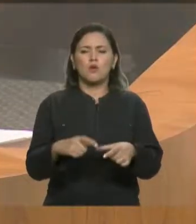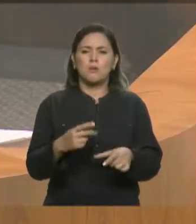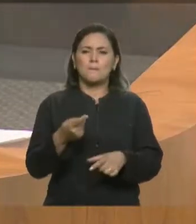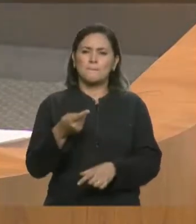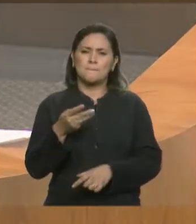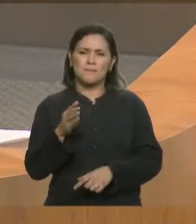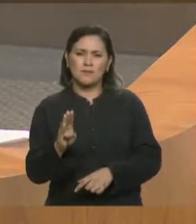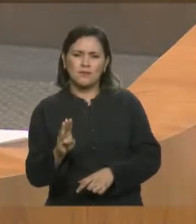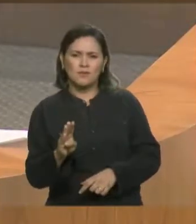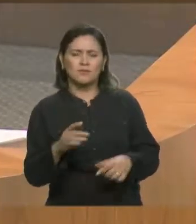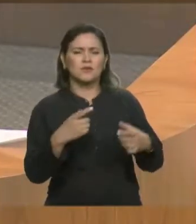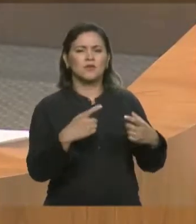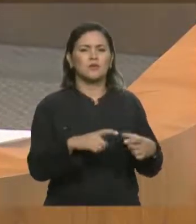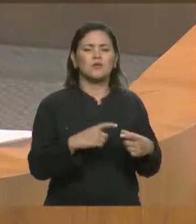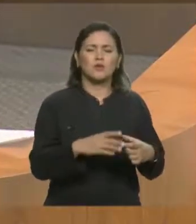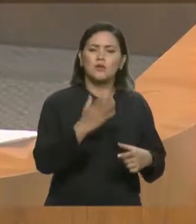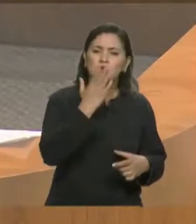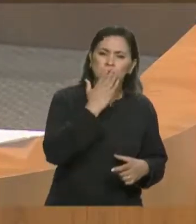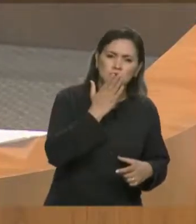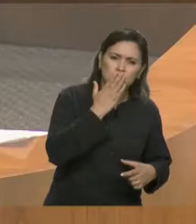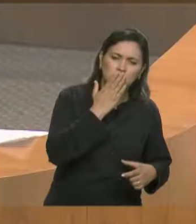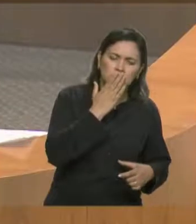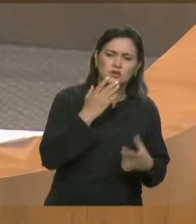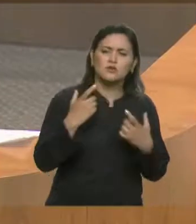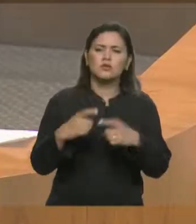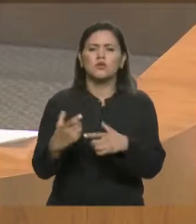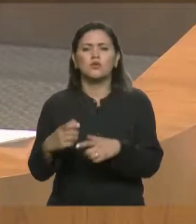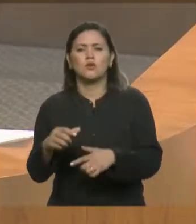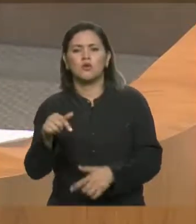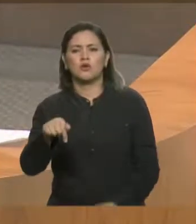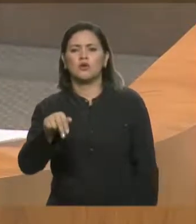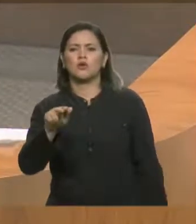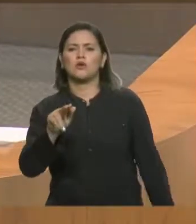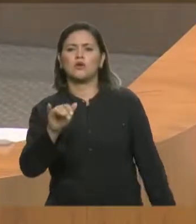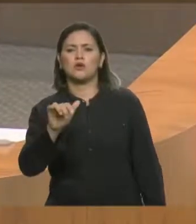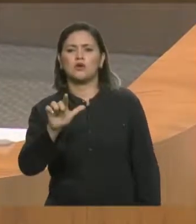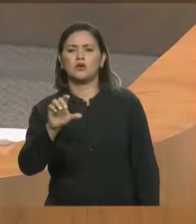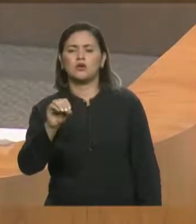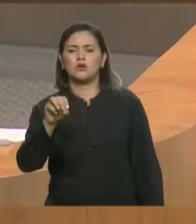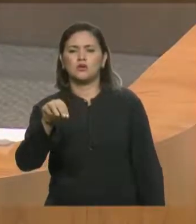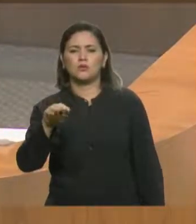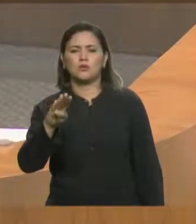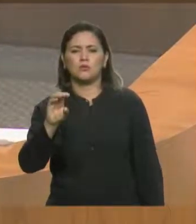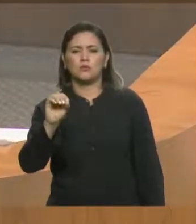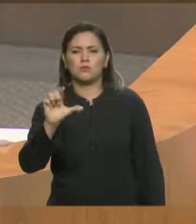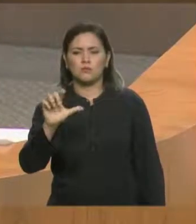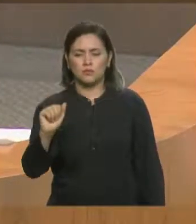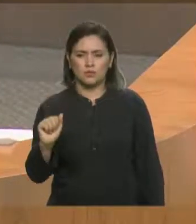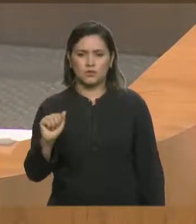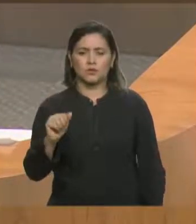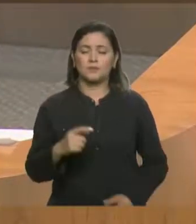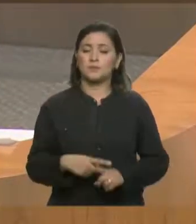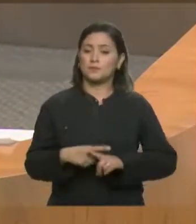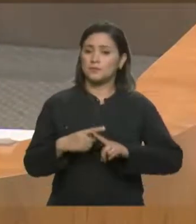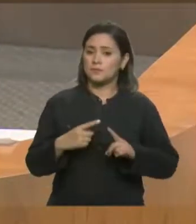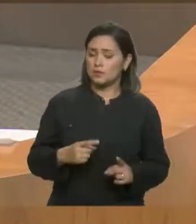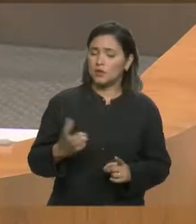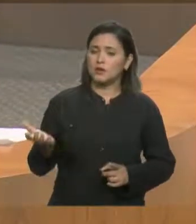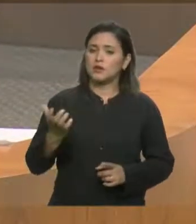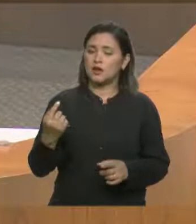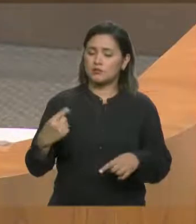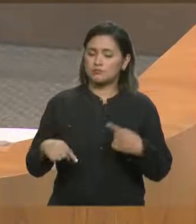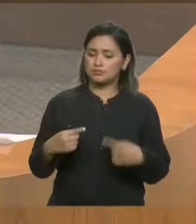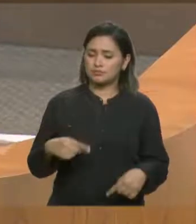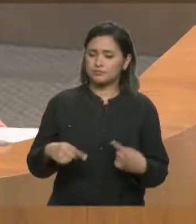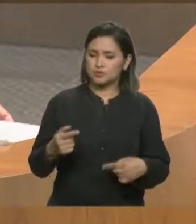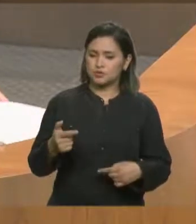públicas, em comunidades quilombolas. Mas quero trazer o debate agora, novamente, para